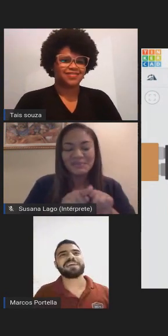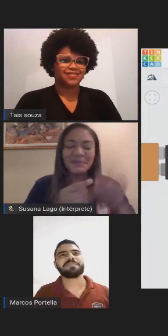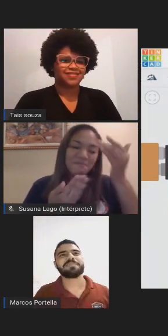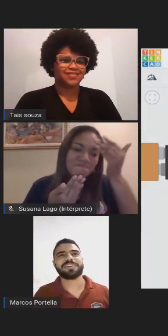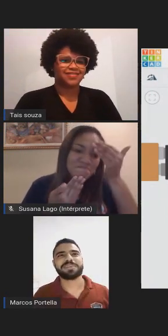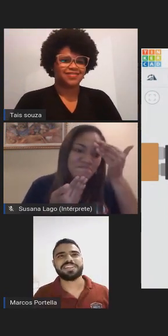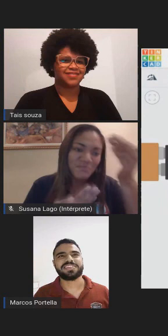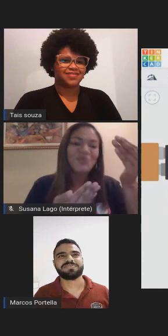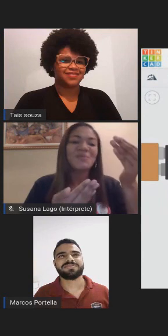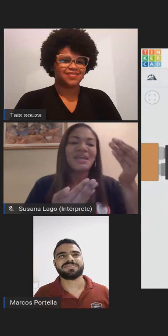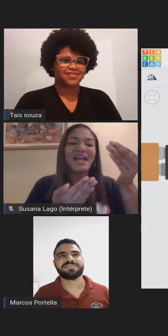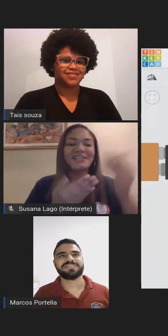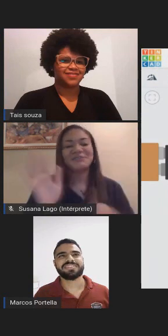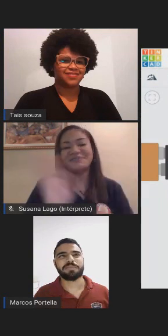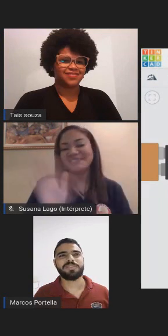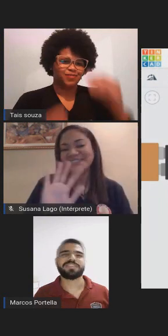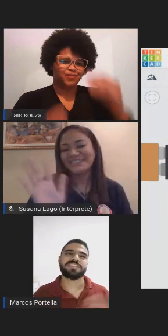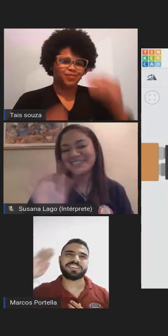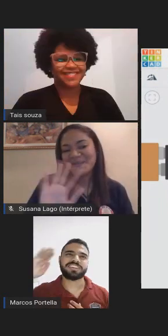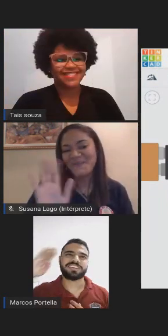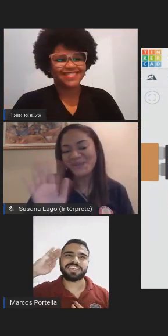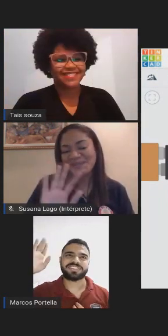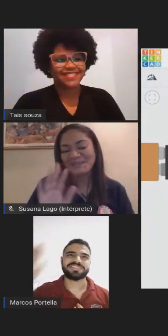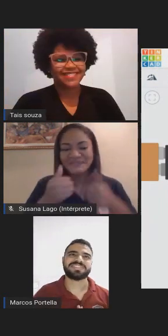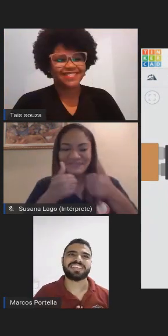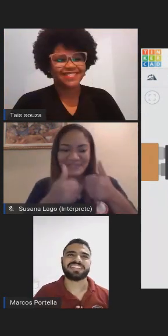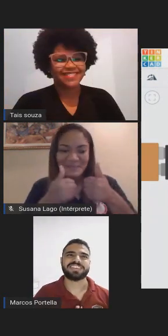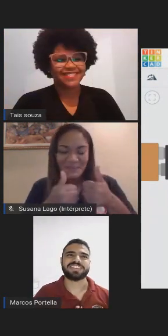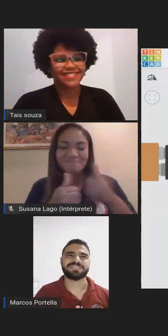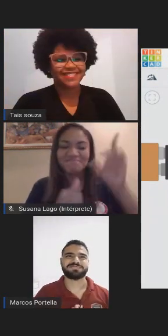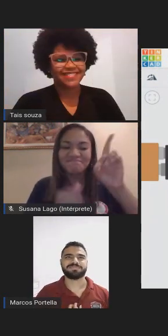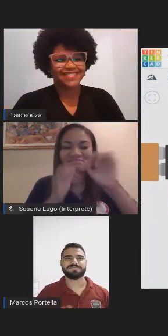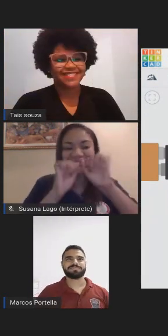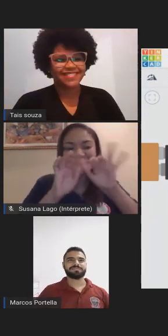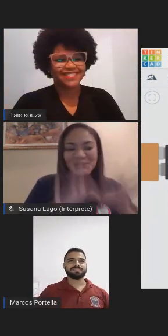e até a próxima, gente. Tá bom? Fique com Deus. Tchau, tchau.